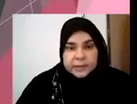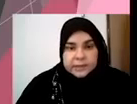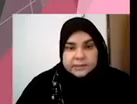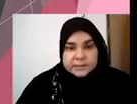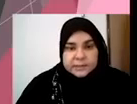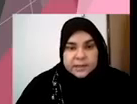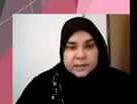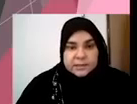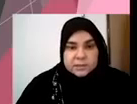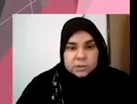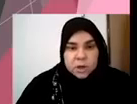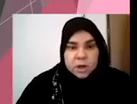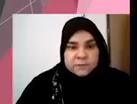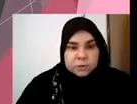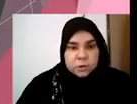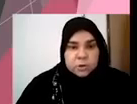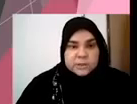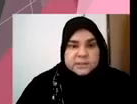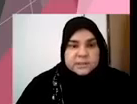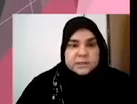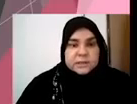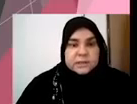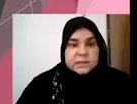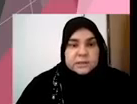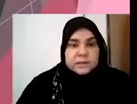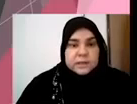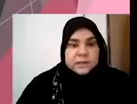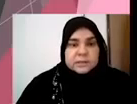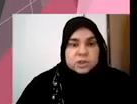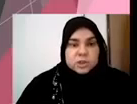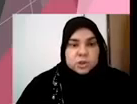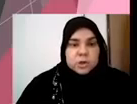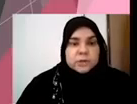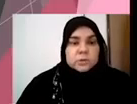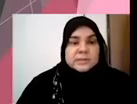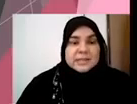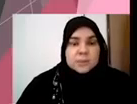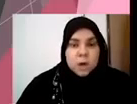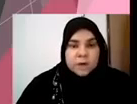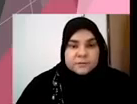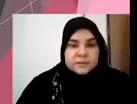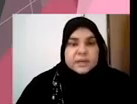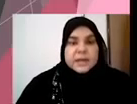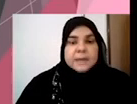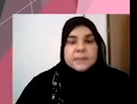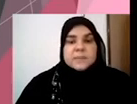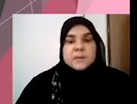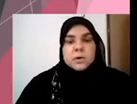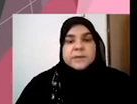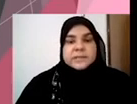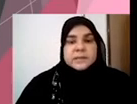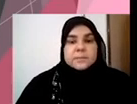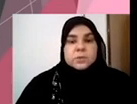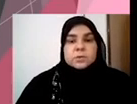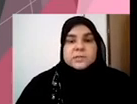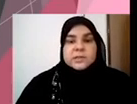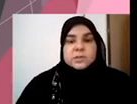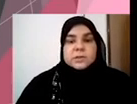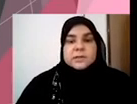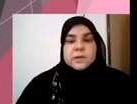tenho 3, 6, 9, 12, 15, 18, 19. É a mesma coisa